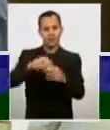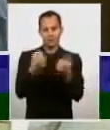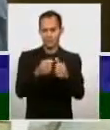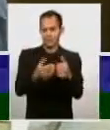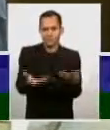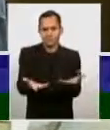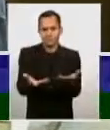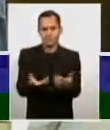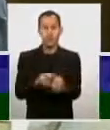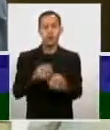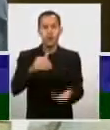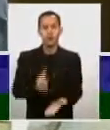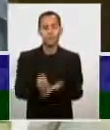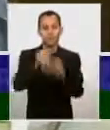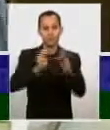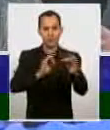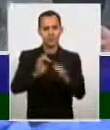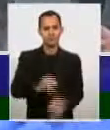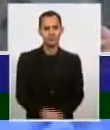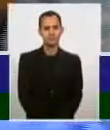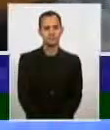Estou favorável ao seu projeto, presidente.